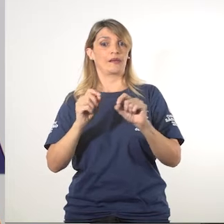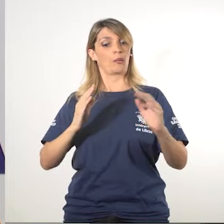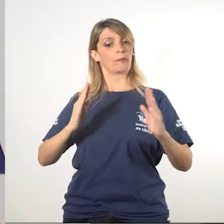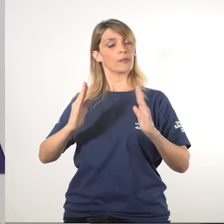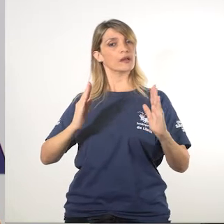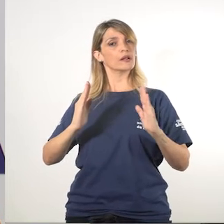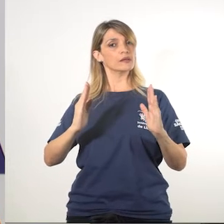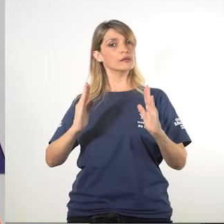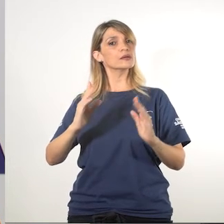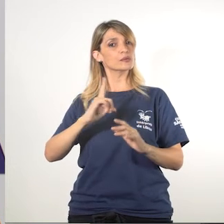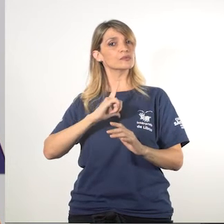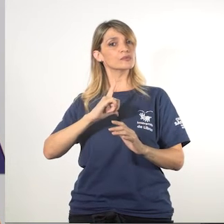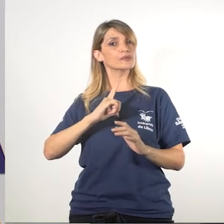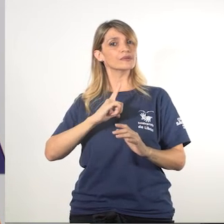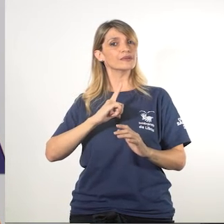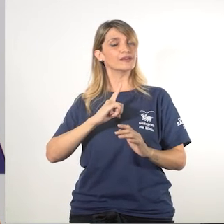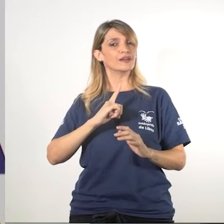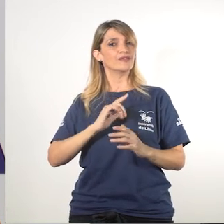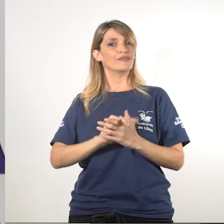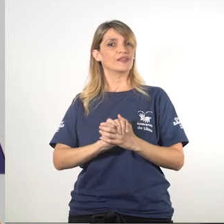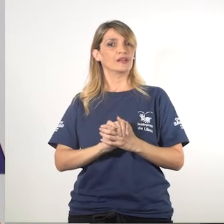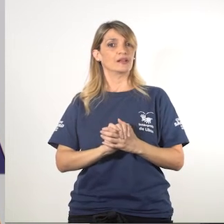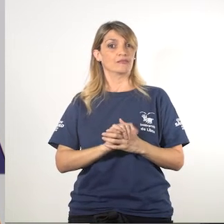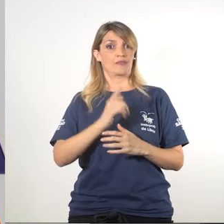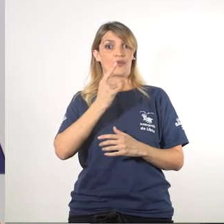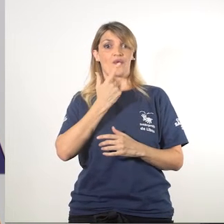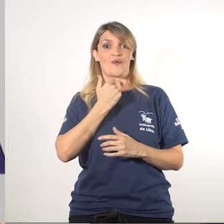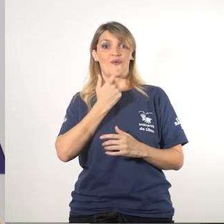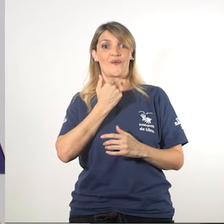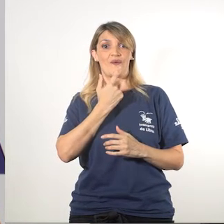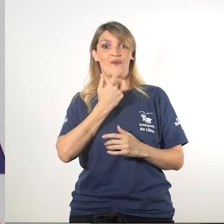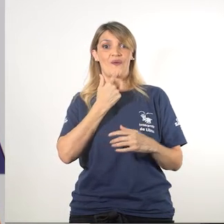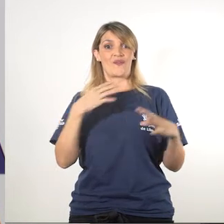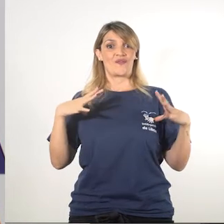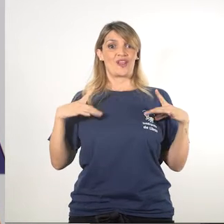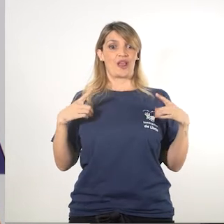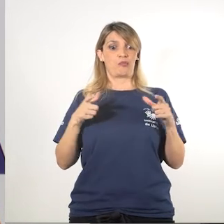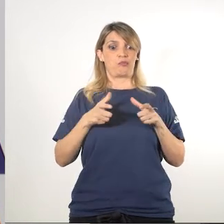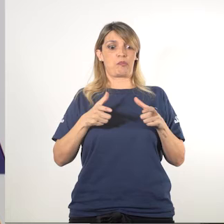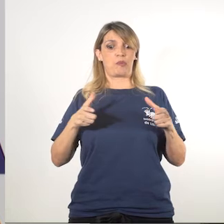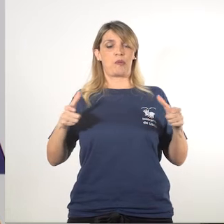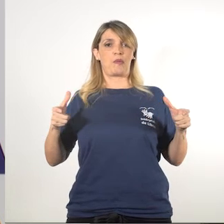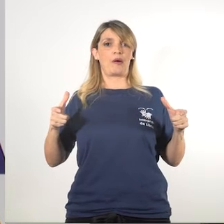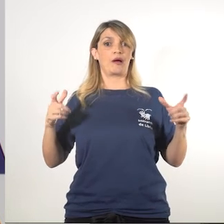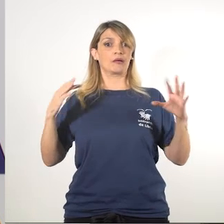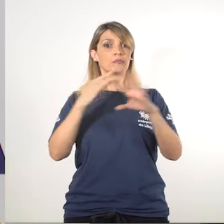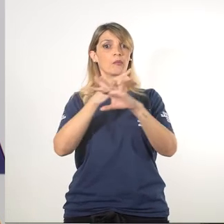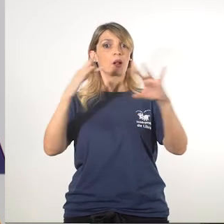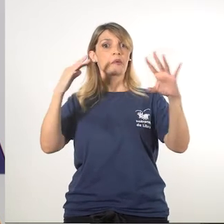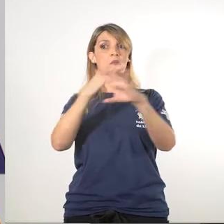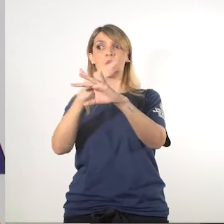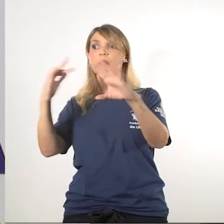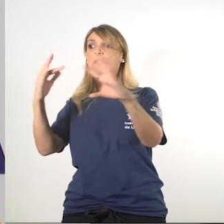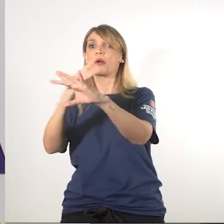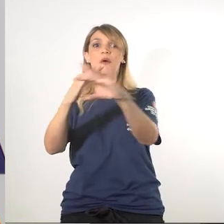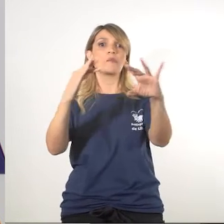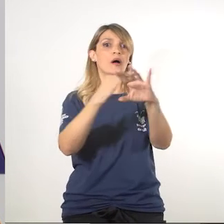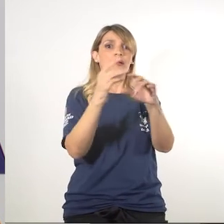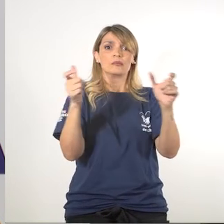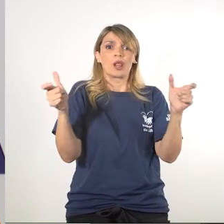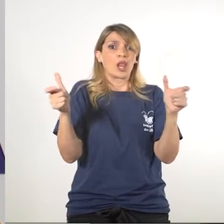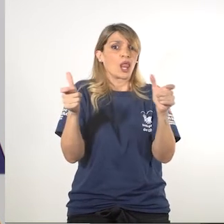que nós tivemos do mega feriadão, ele diminuiu a circulação de pessoas, como demonstrado